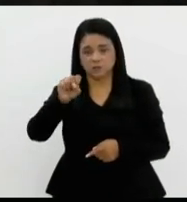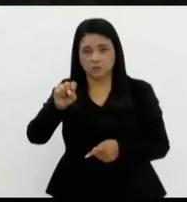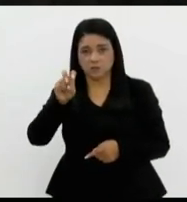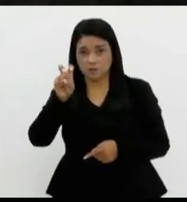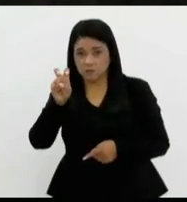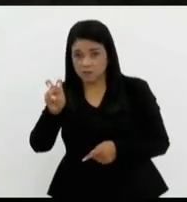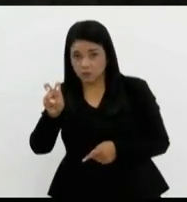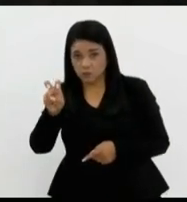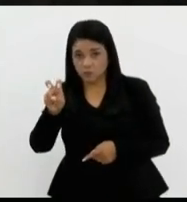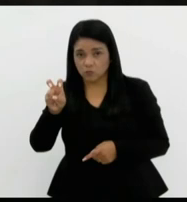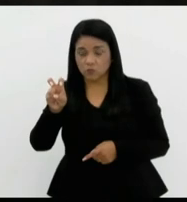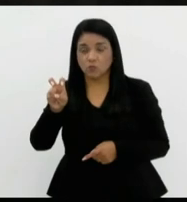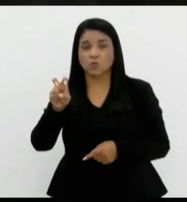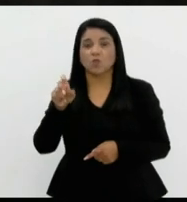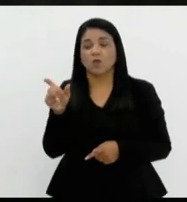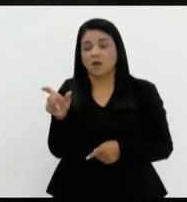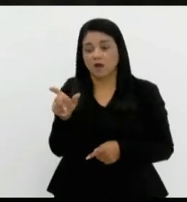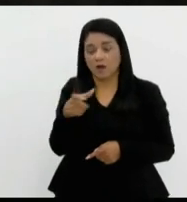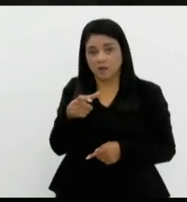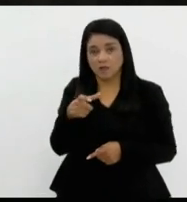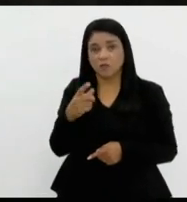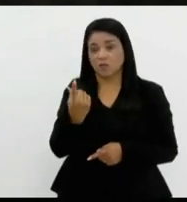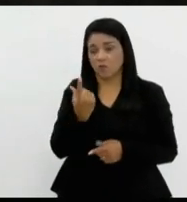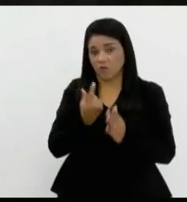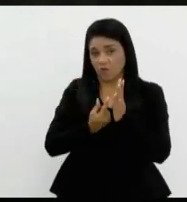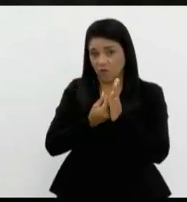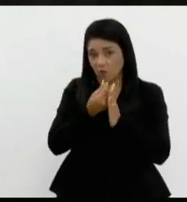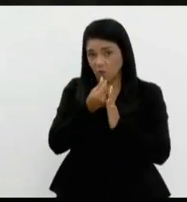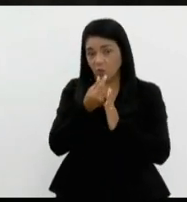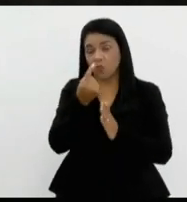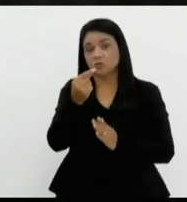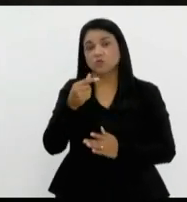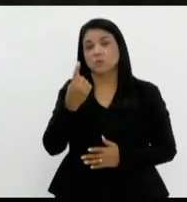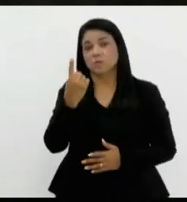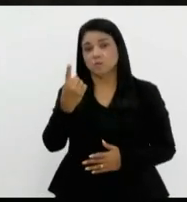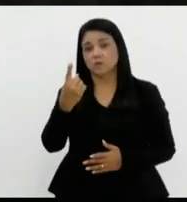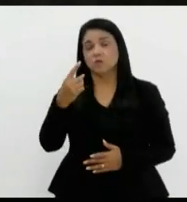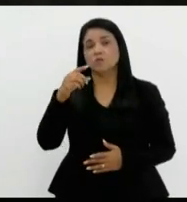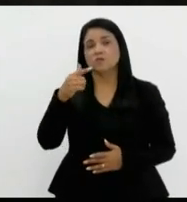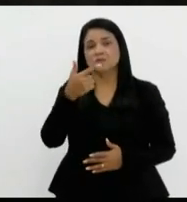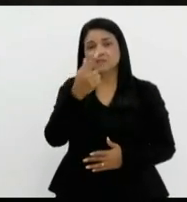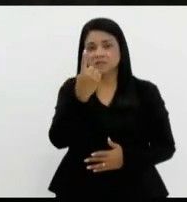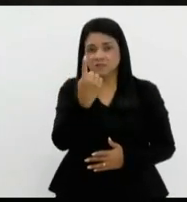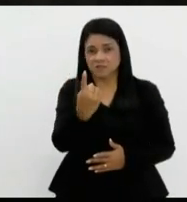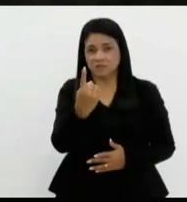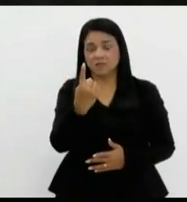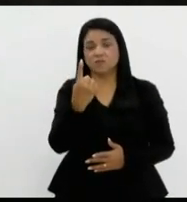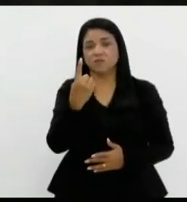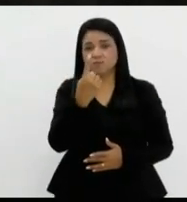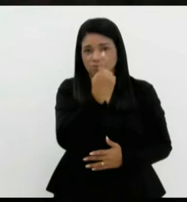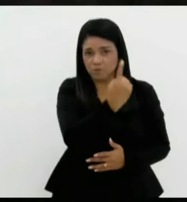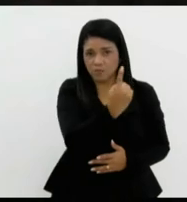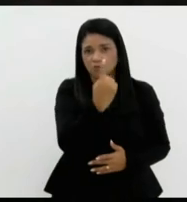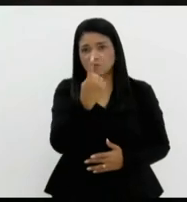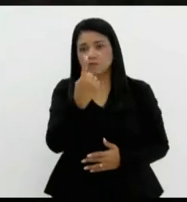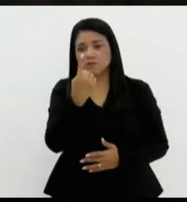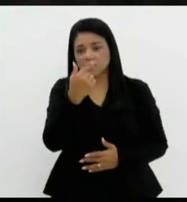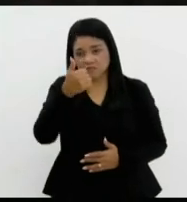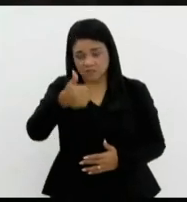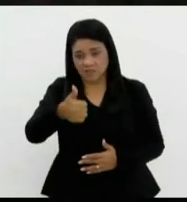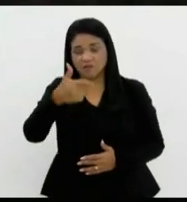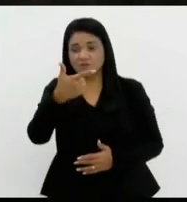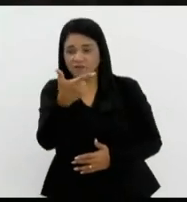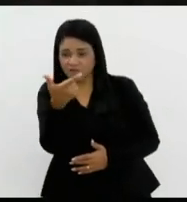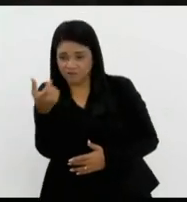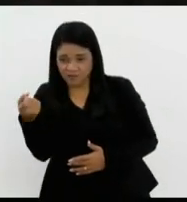né, que recebem um cartão no valor unitário de R$ 1.120, né, de repasse para cada um